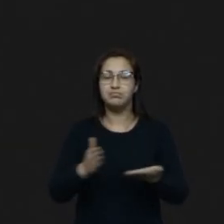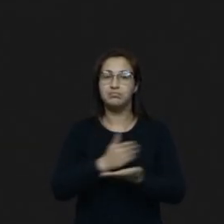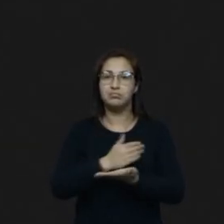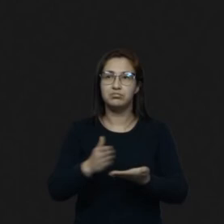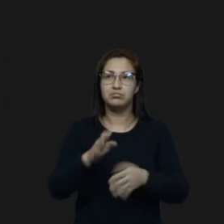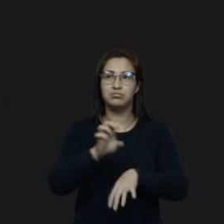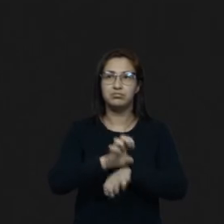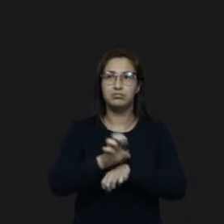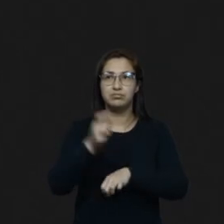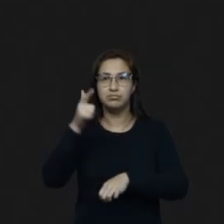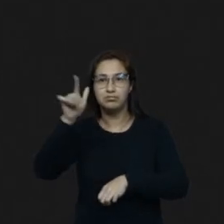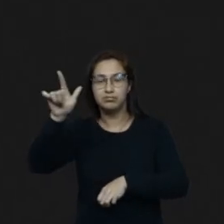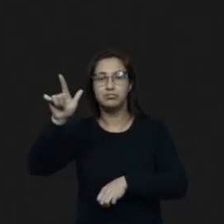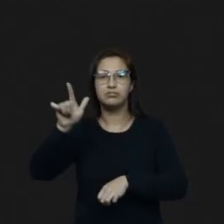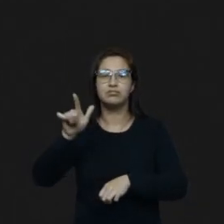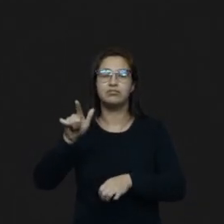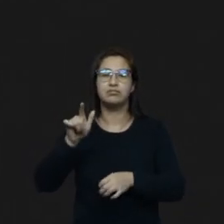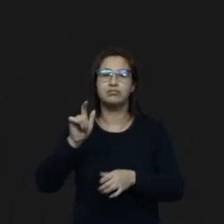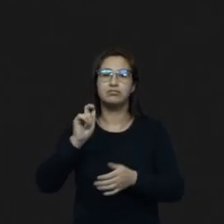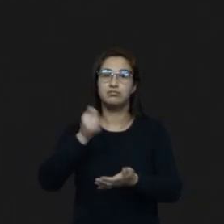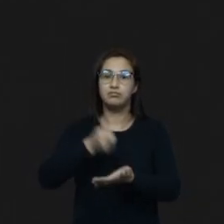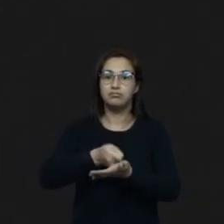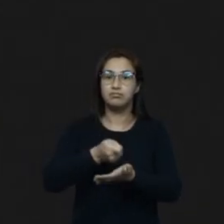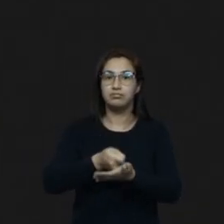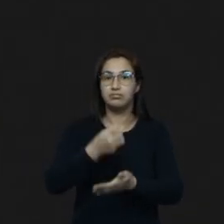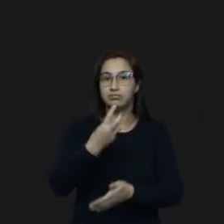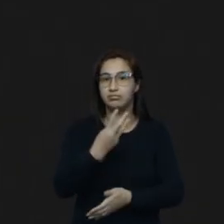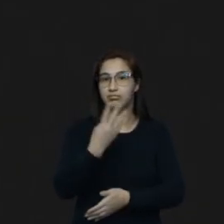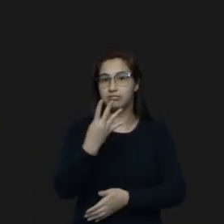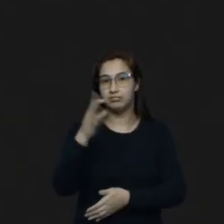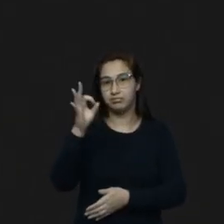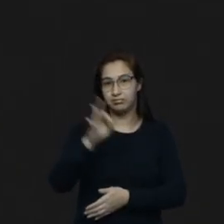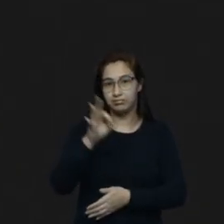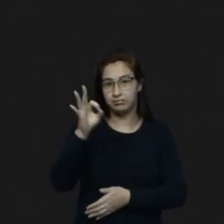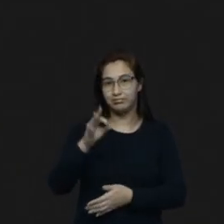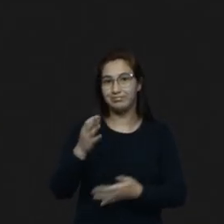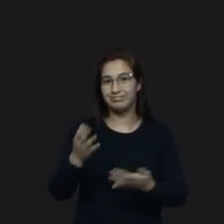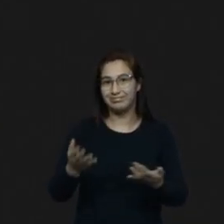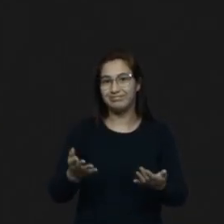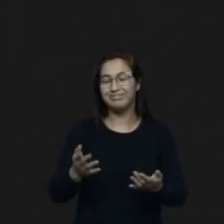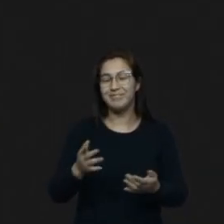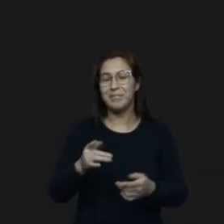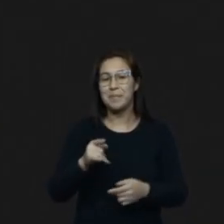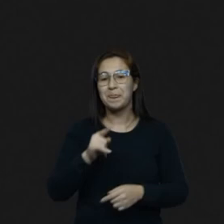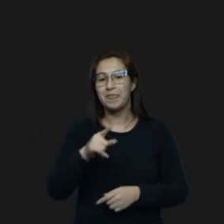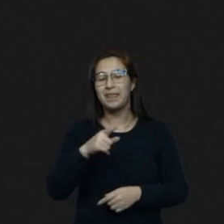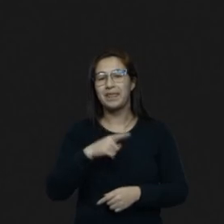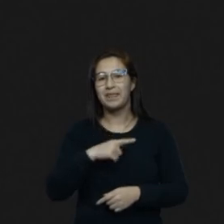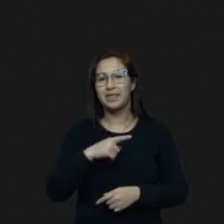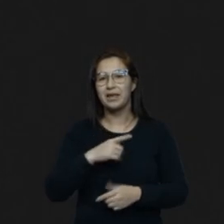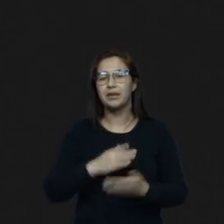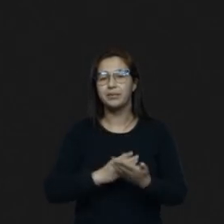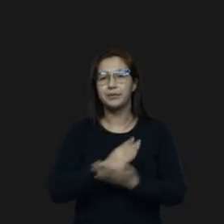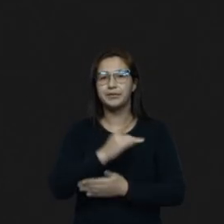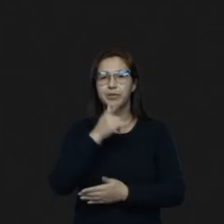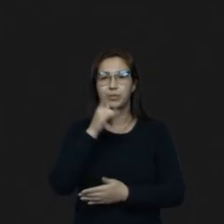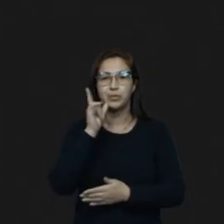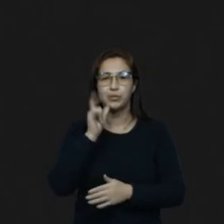chegam a cobrar 34% em cima desse serviço, e ele restou aprovado na noite de ontem ali,